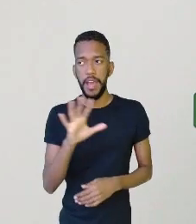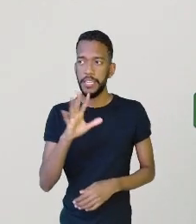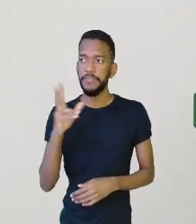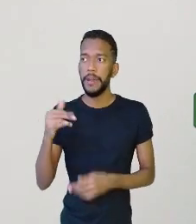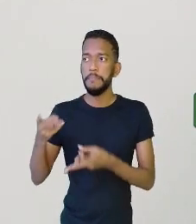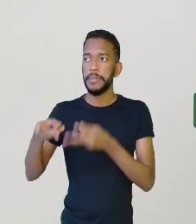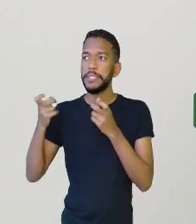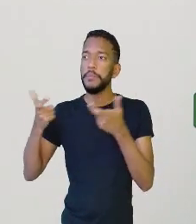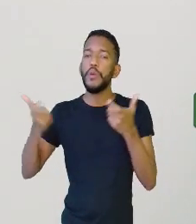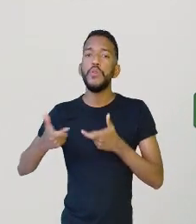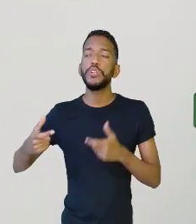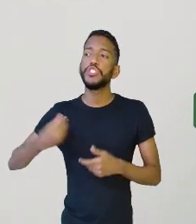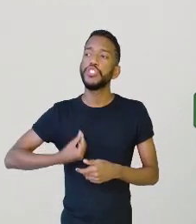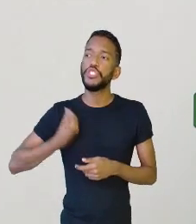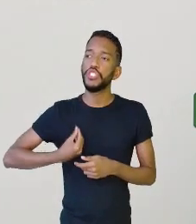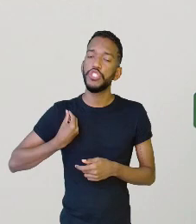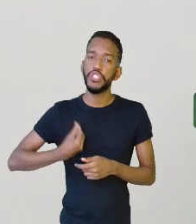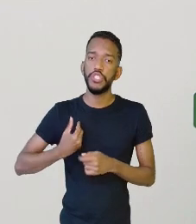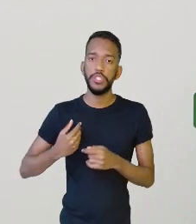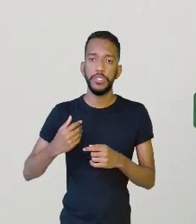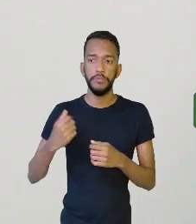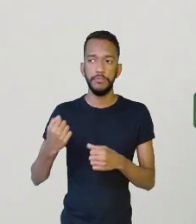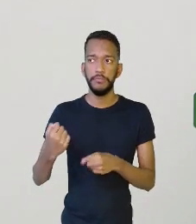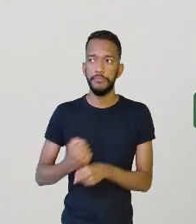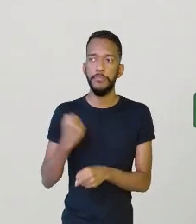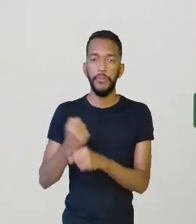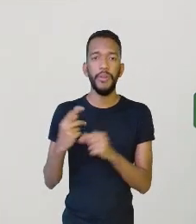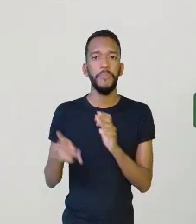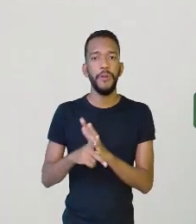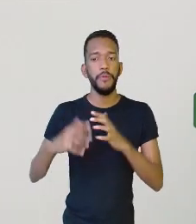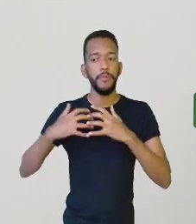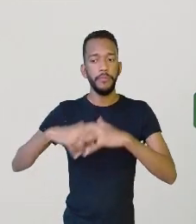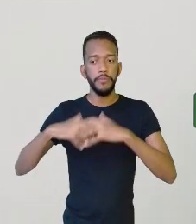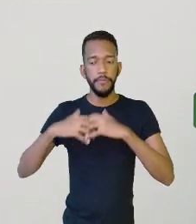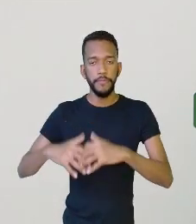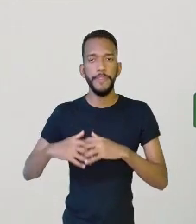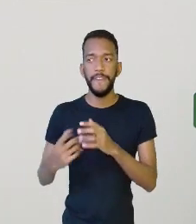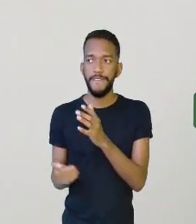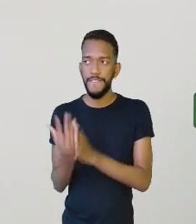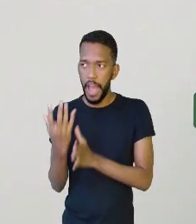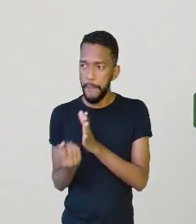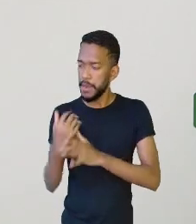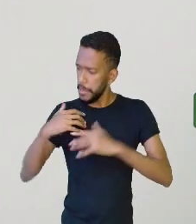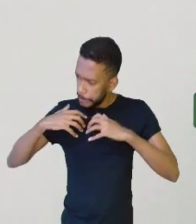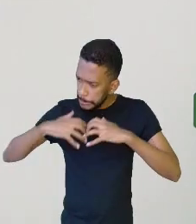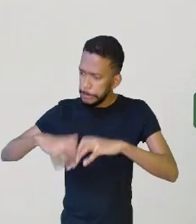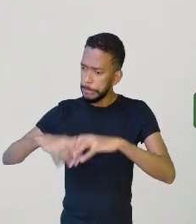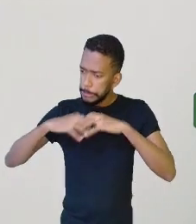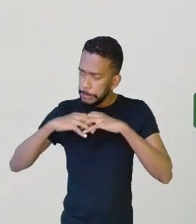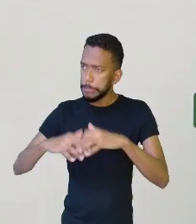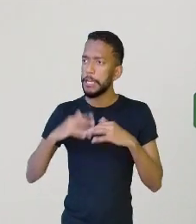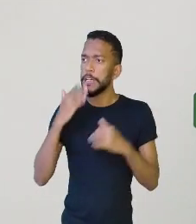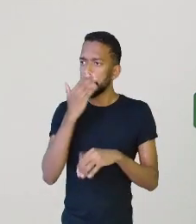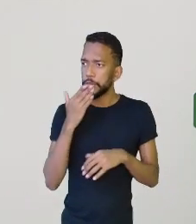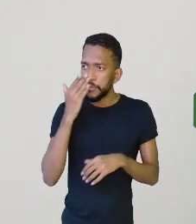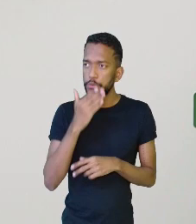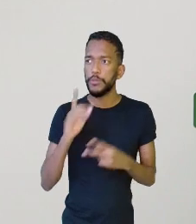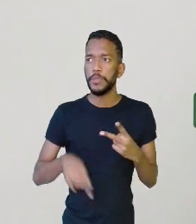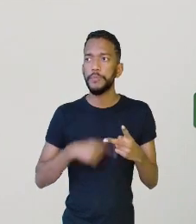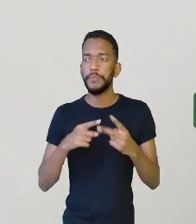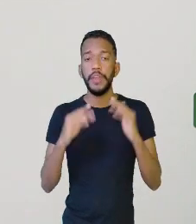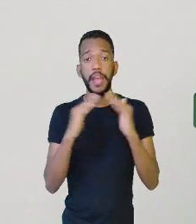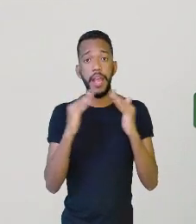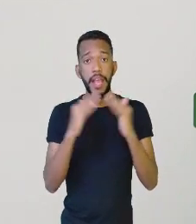onde era construído aqui a parte da fábrica, onde se produzia o açúcar. Nós tínhamos a